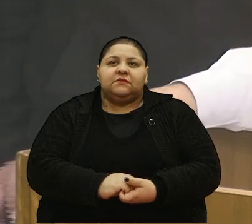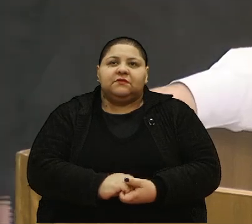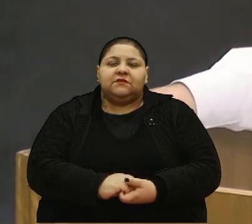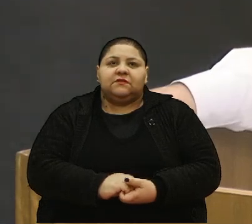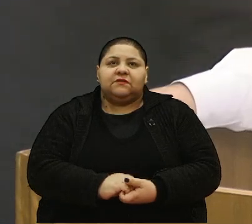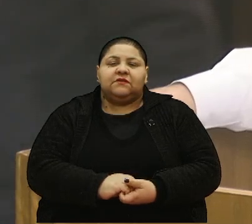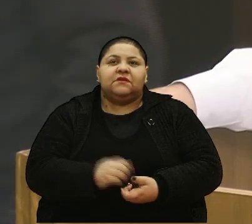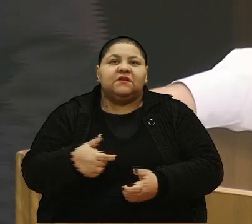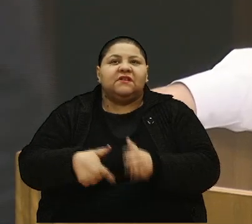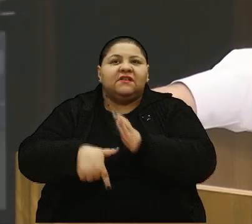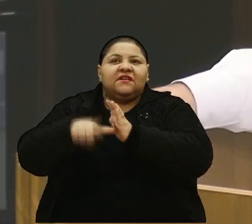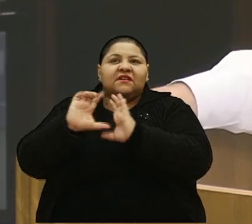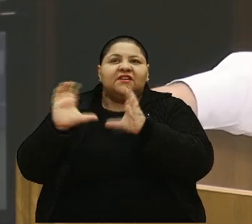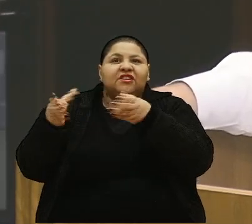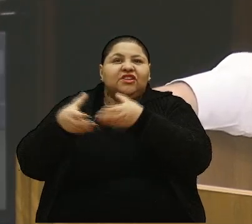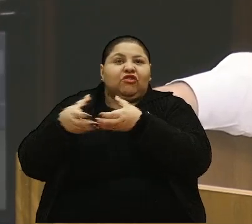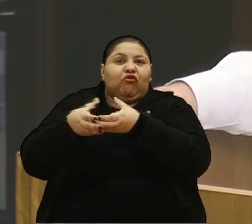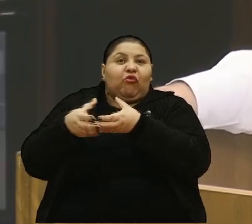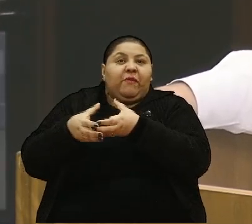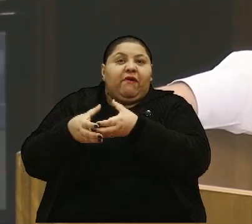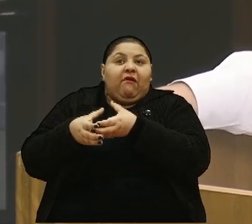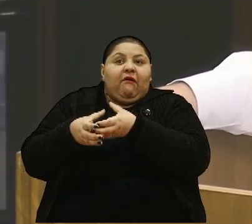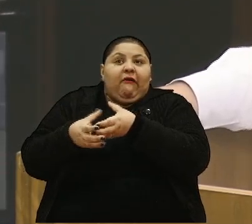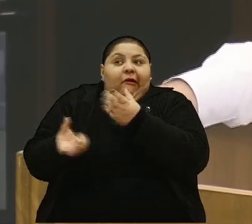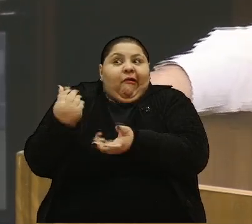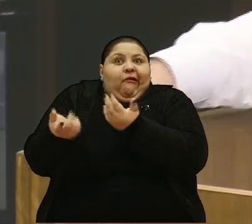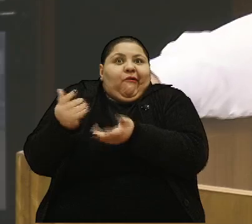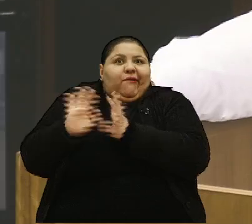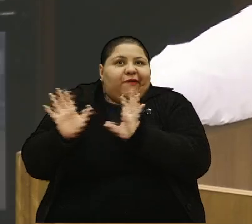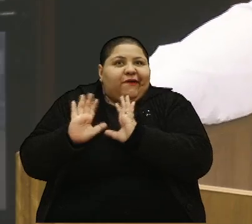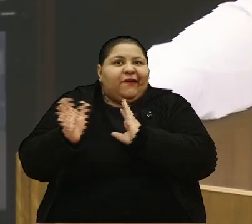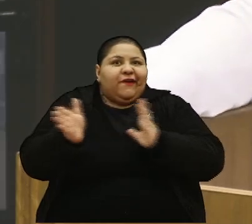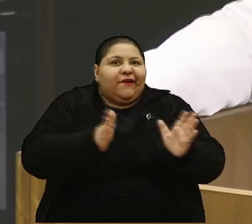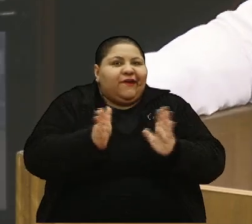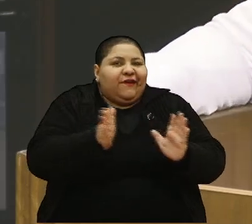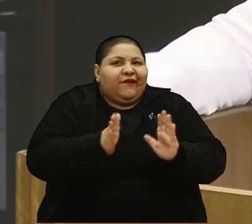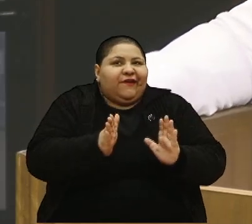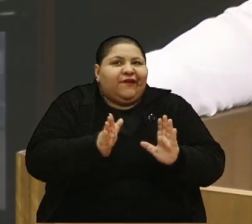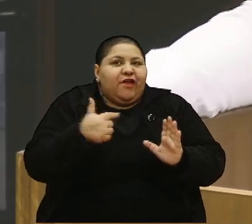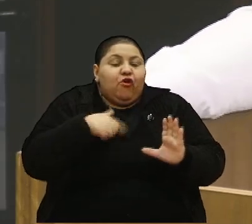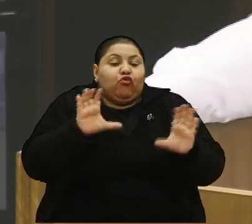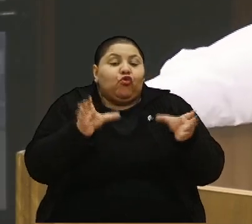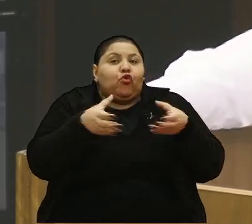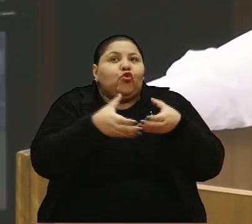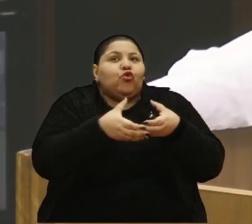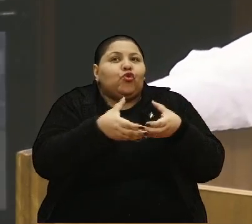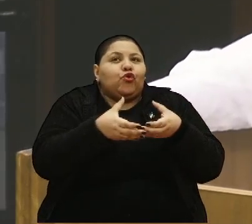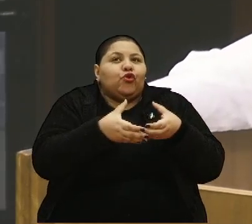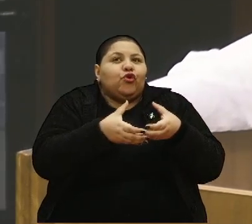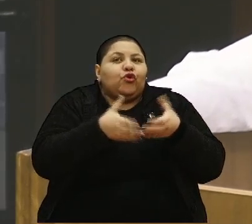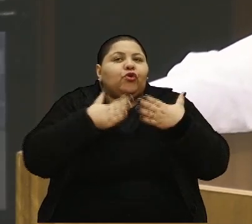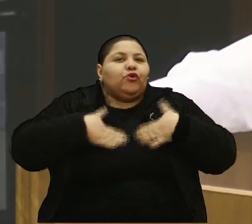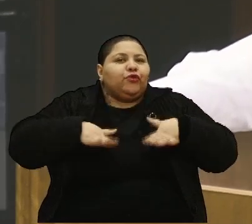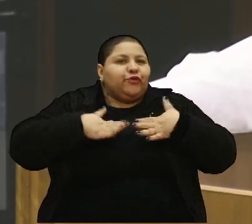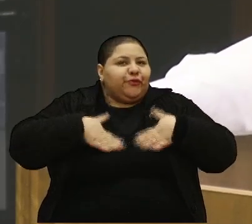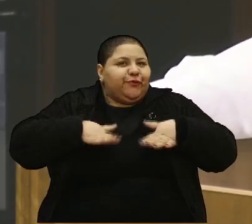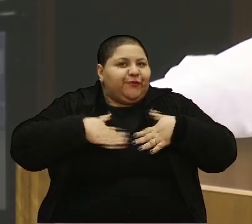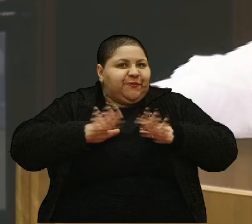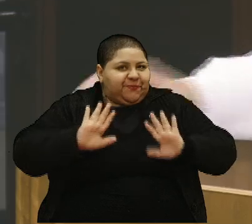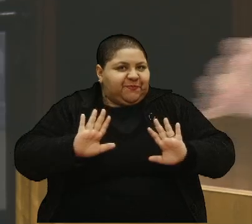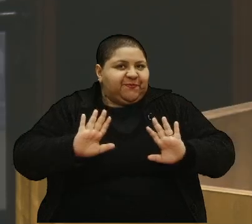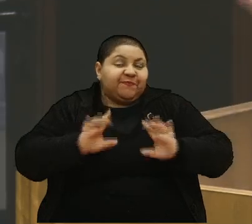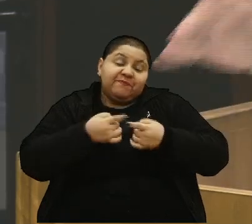Uma vez eu era da turma dos incendiários aqui, né? Agora, essa legislatura, eu estou na turma dos bombeiros, dos pacificadores. Mas é